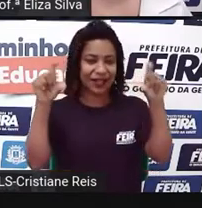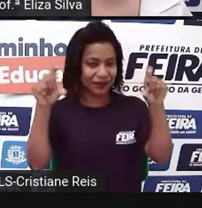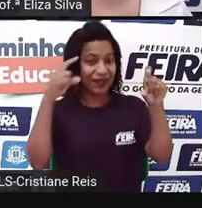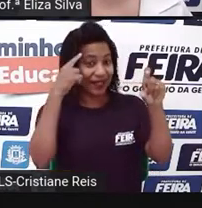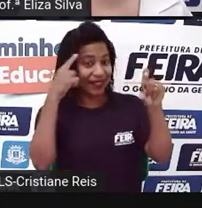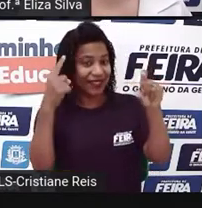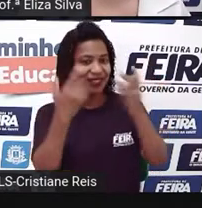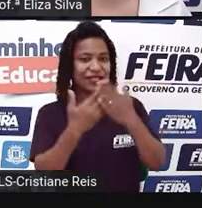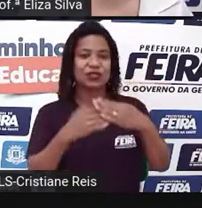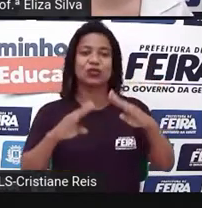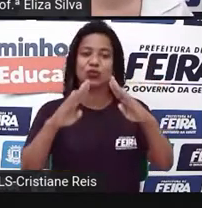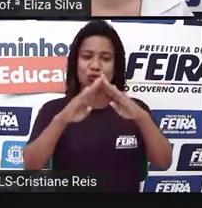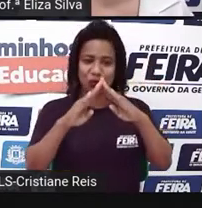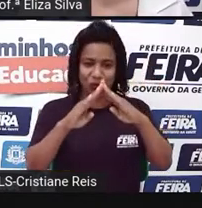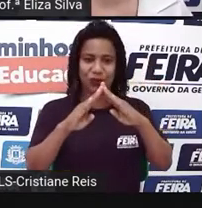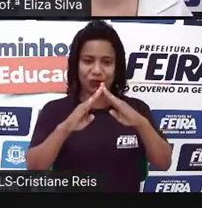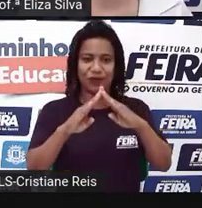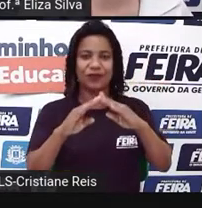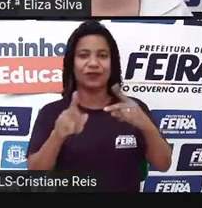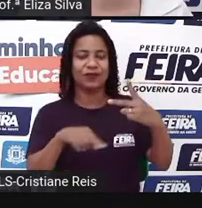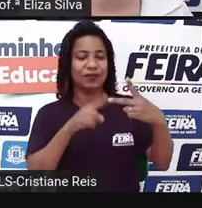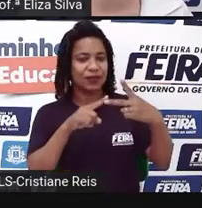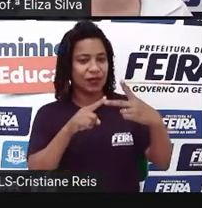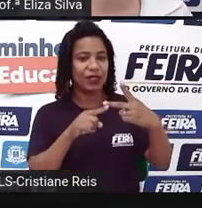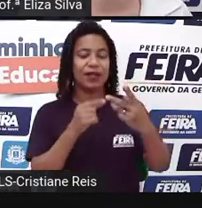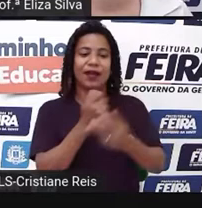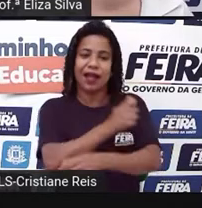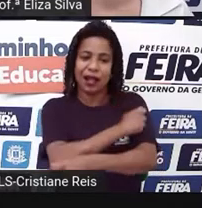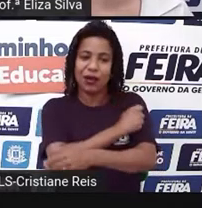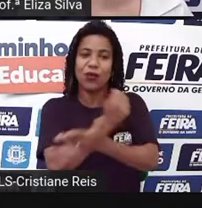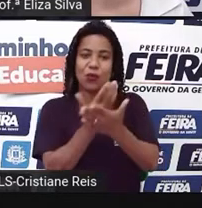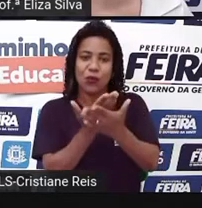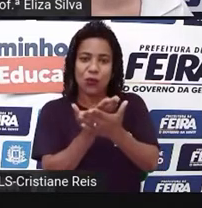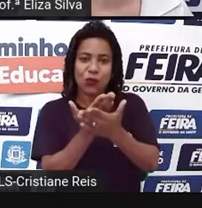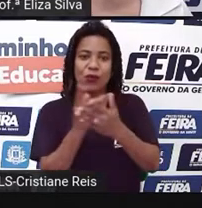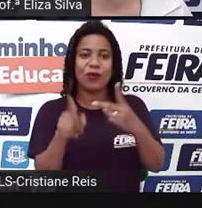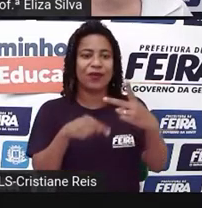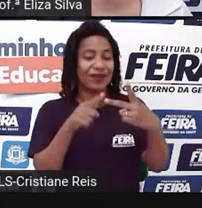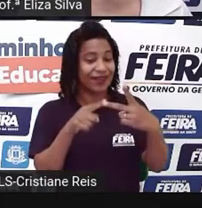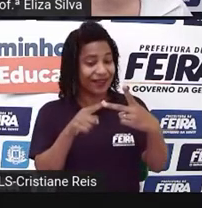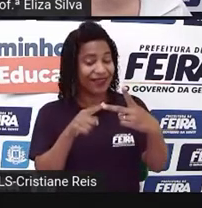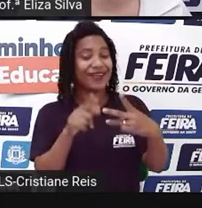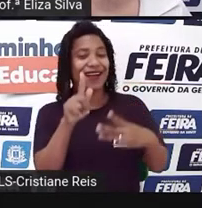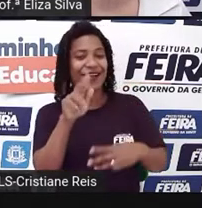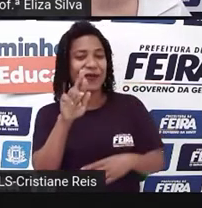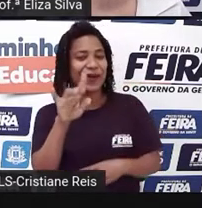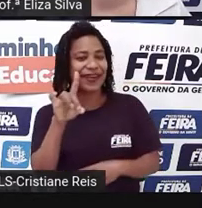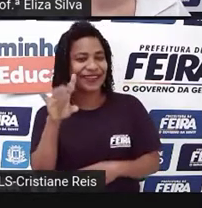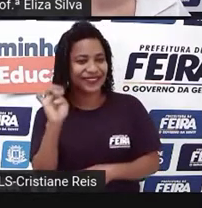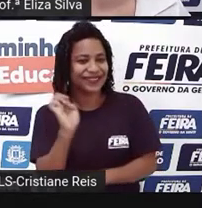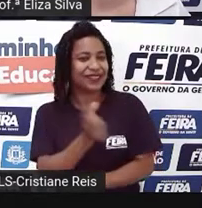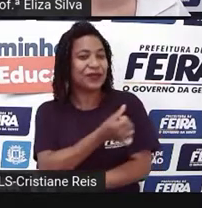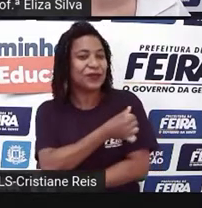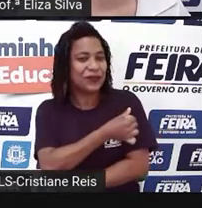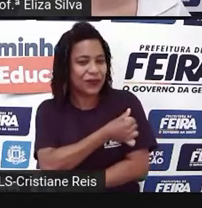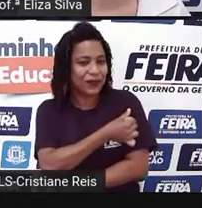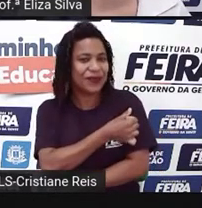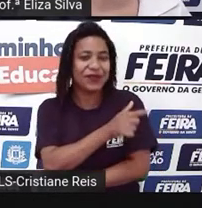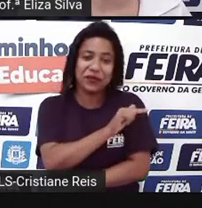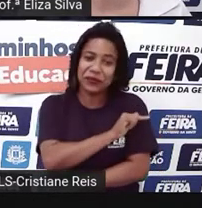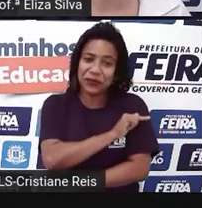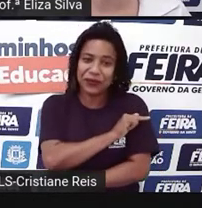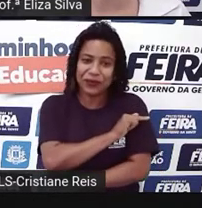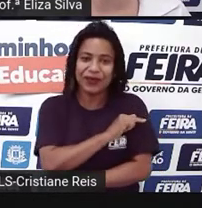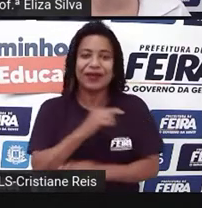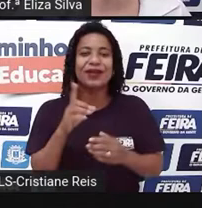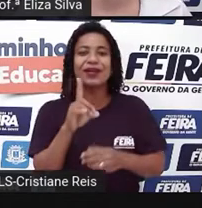nome da escola onde você estuda, student, o seu nome, grade, a série que você estuda, date, a data de